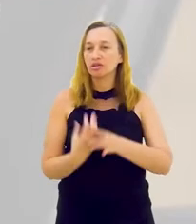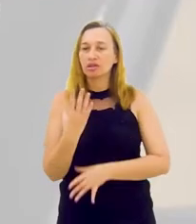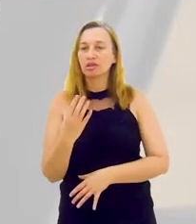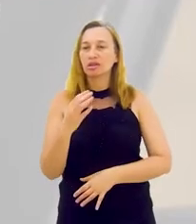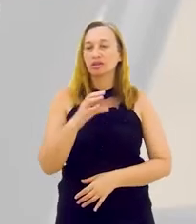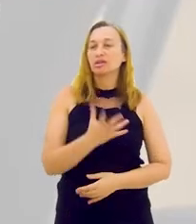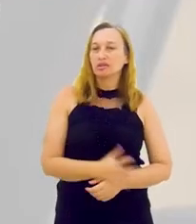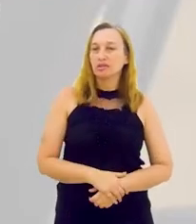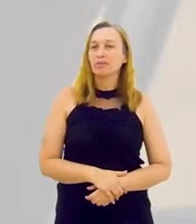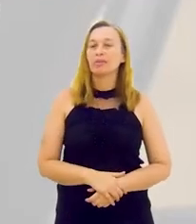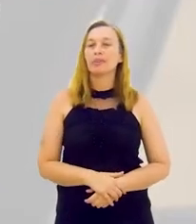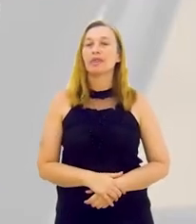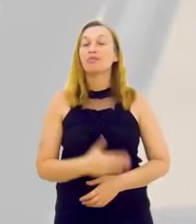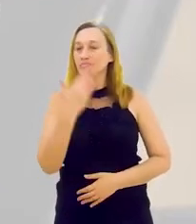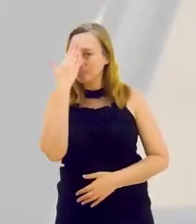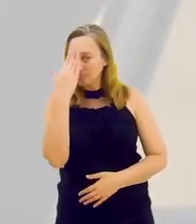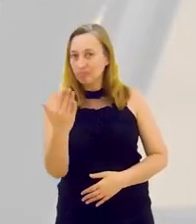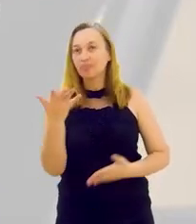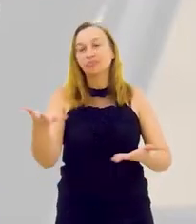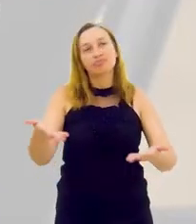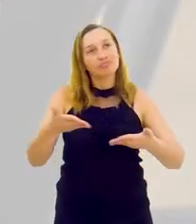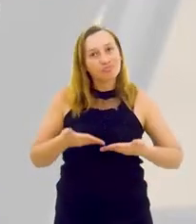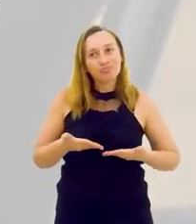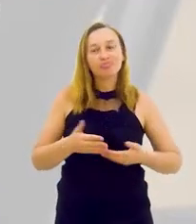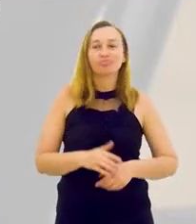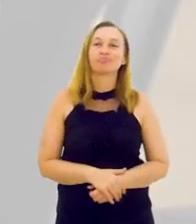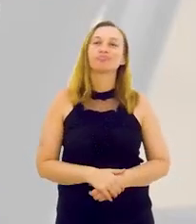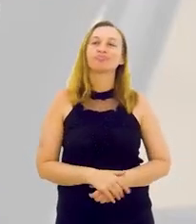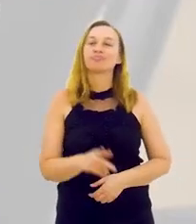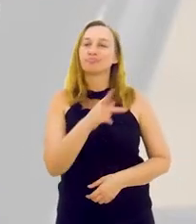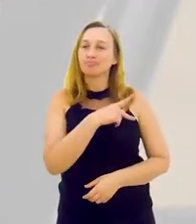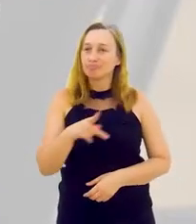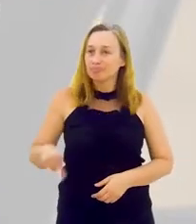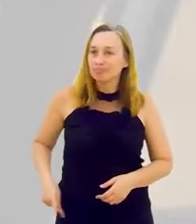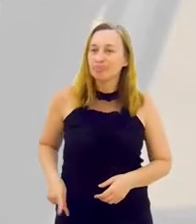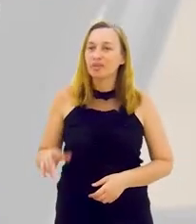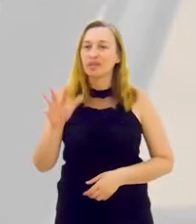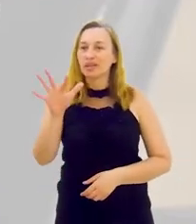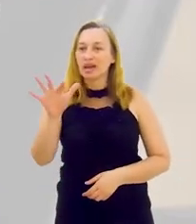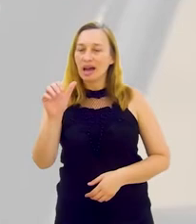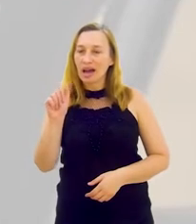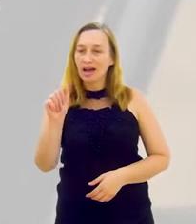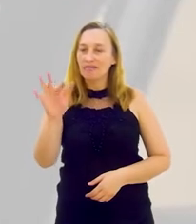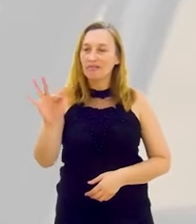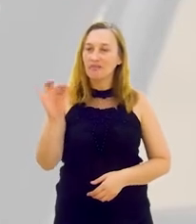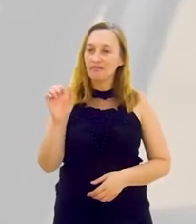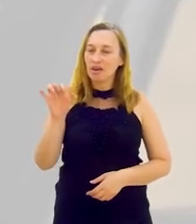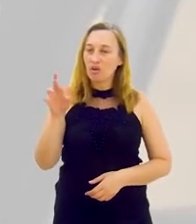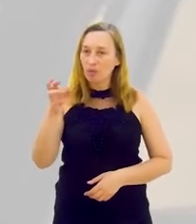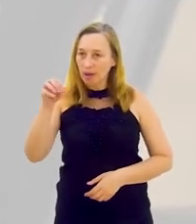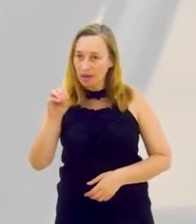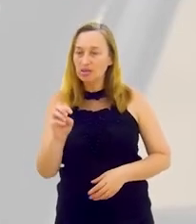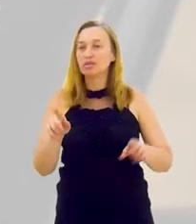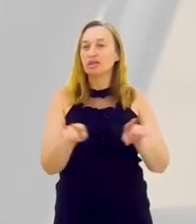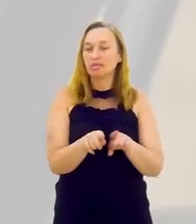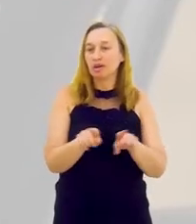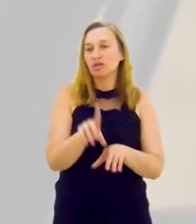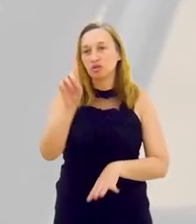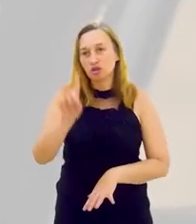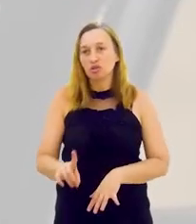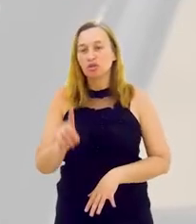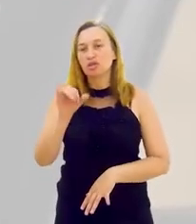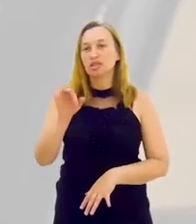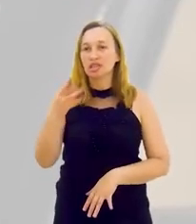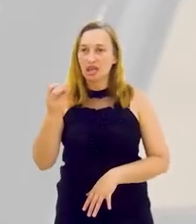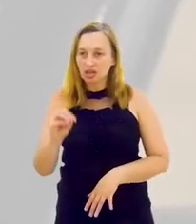editora do Senac, então eu queria agradecer o convite do presidente da FEComércio Florense e do diretor Sérgio